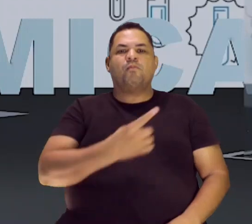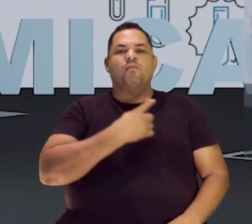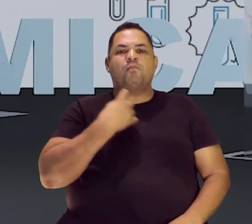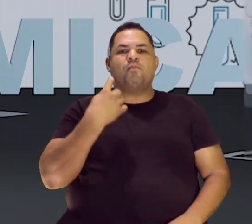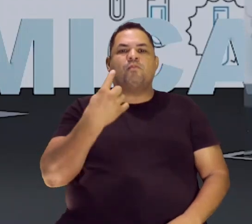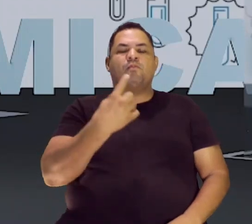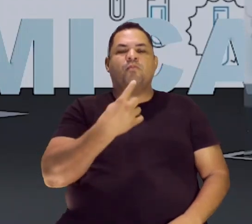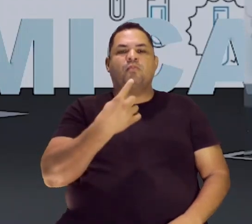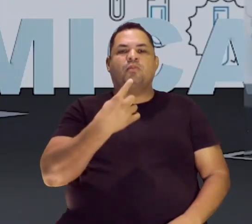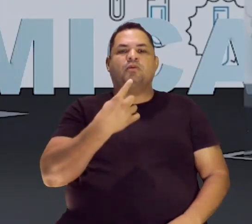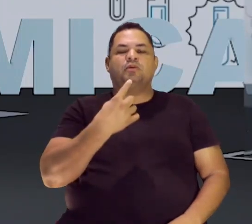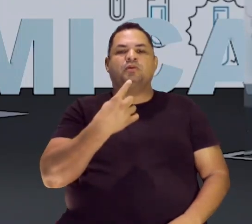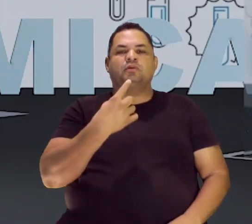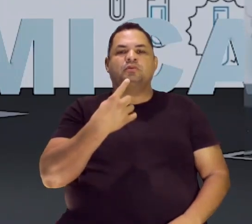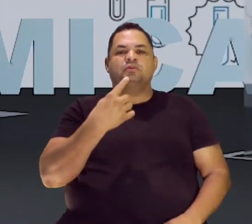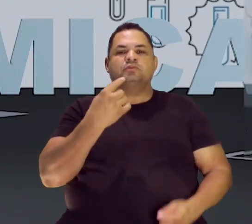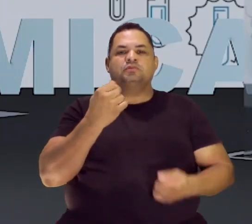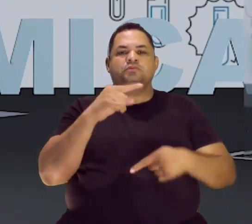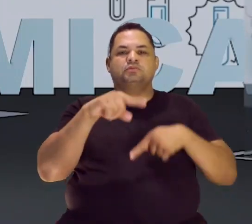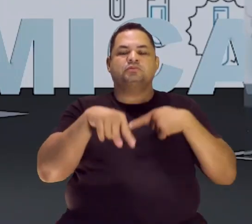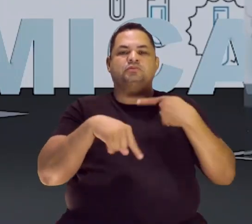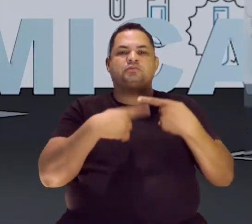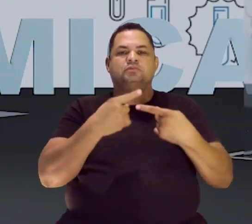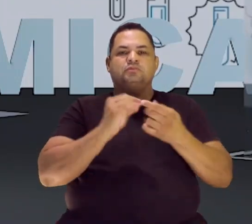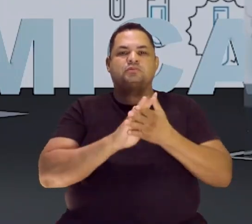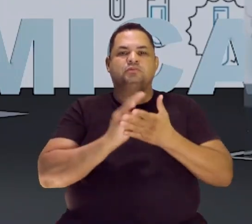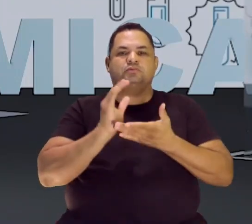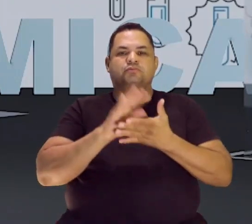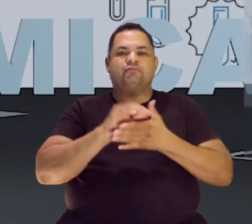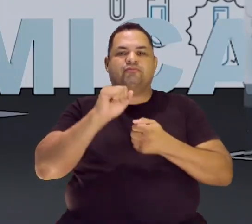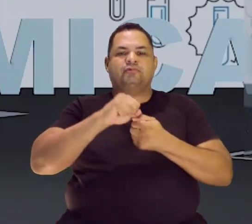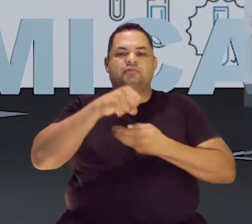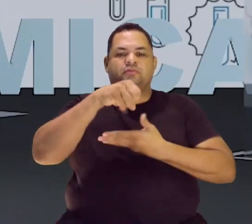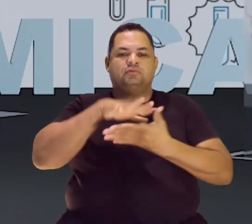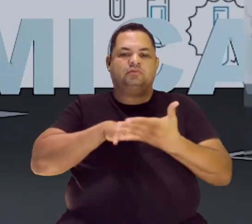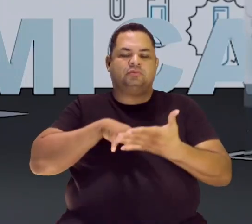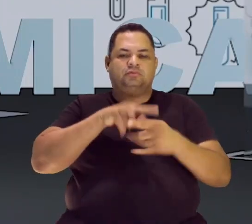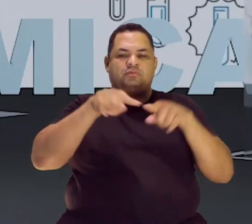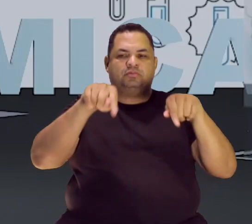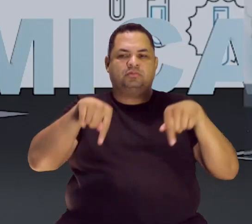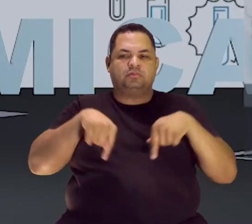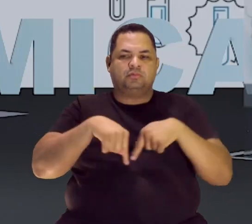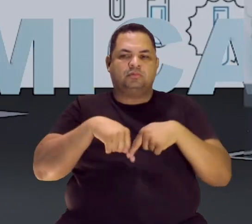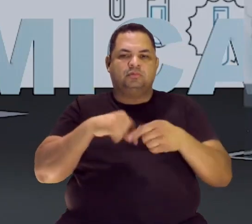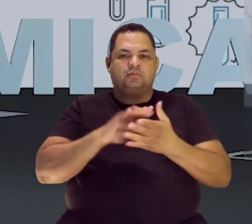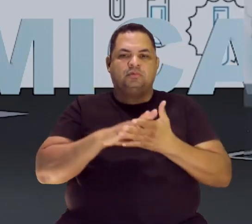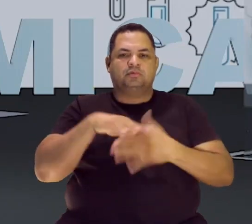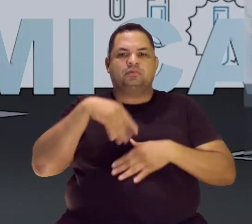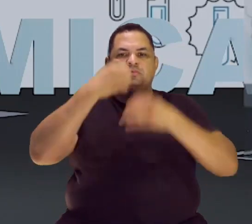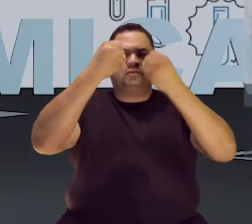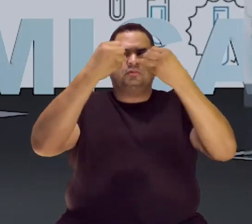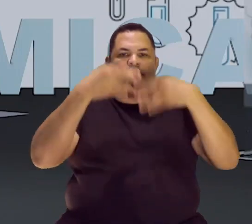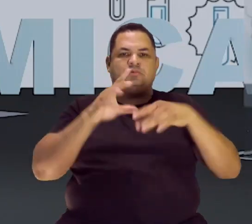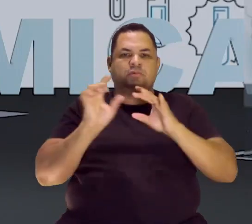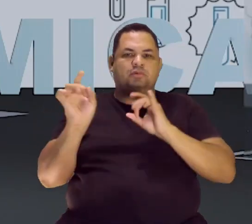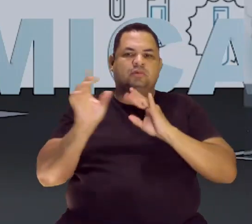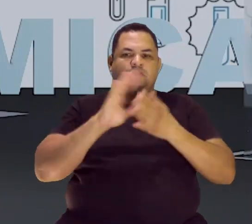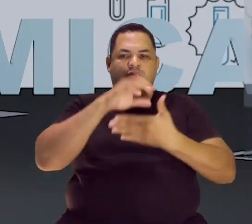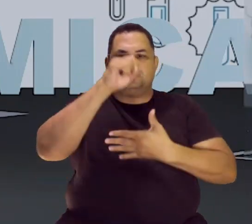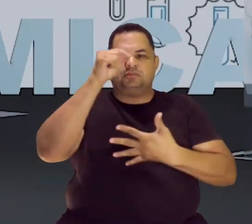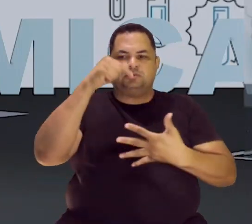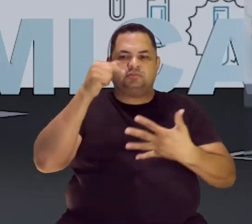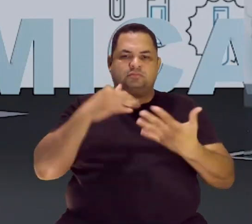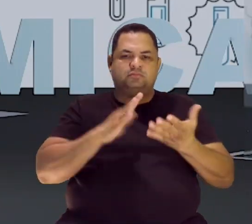nós iríamos agora, após você resolver as questões de atividade de sala, comentar cada